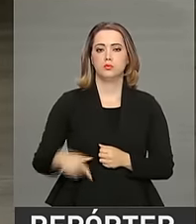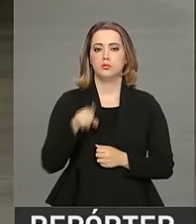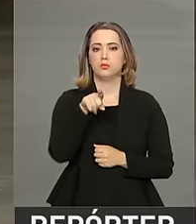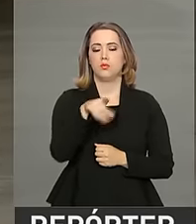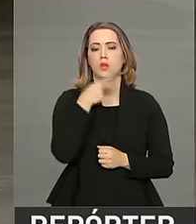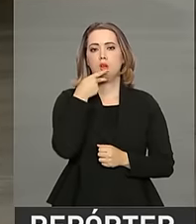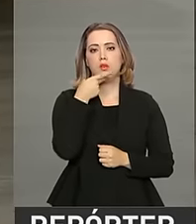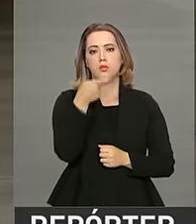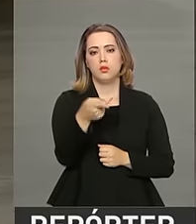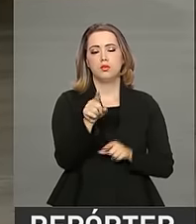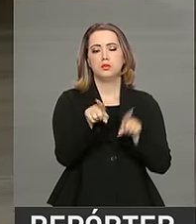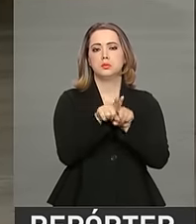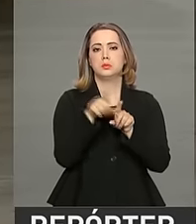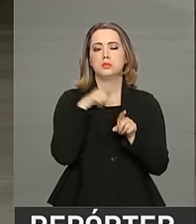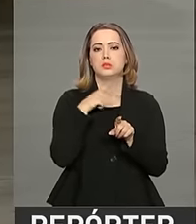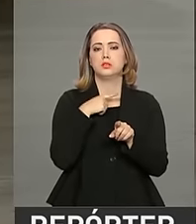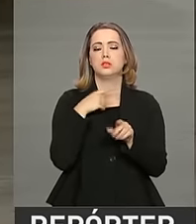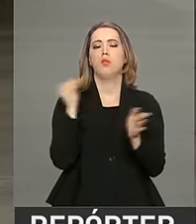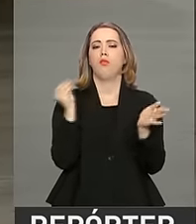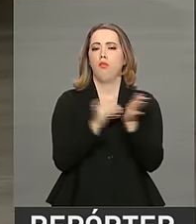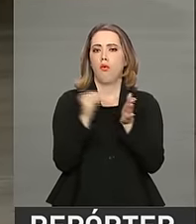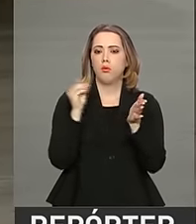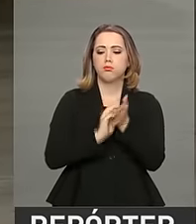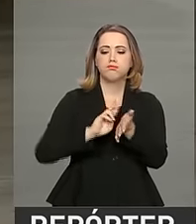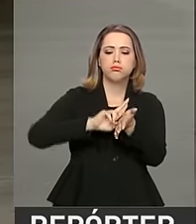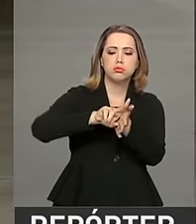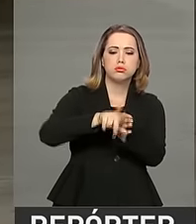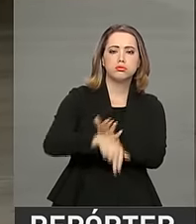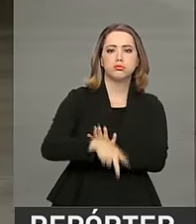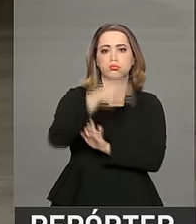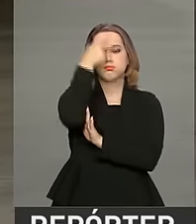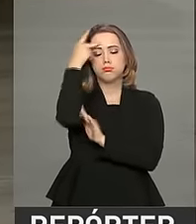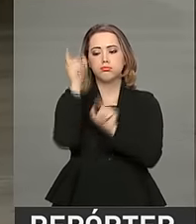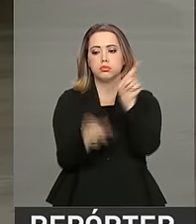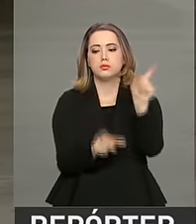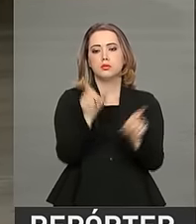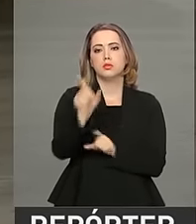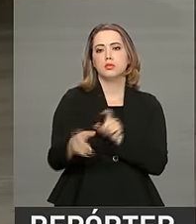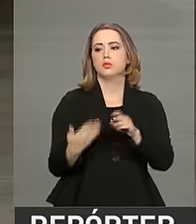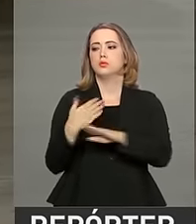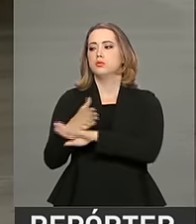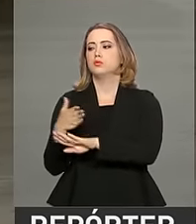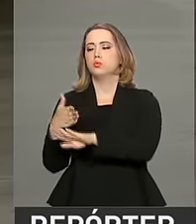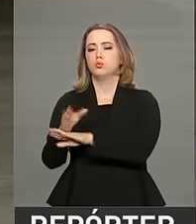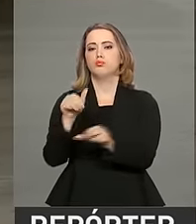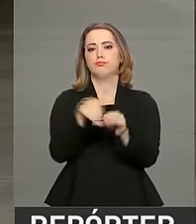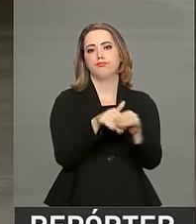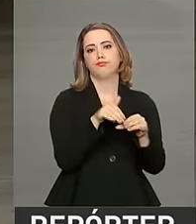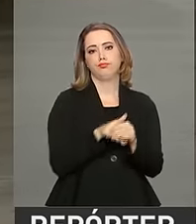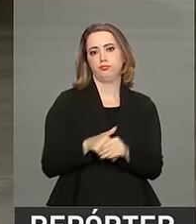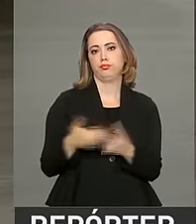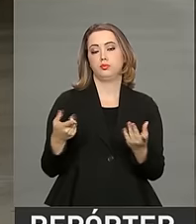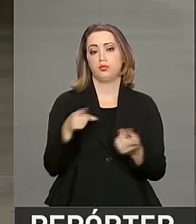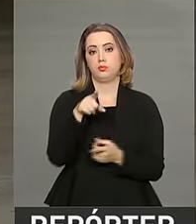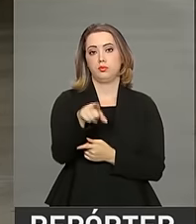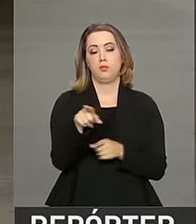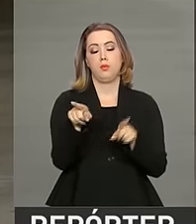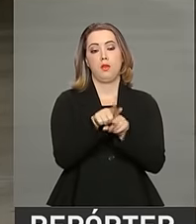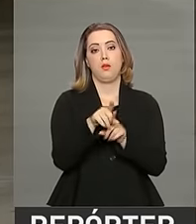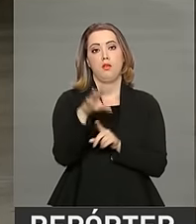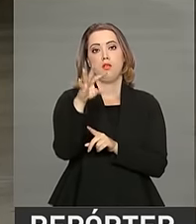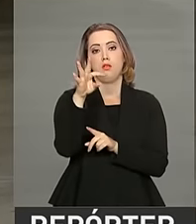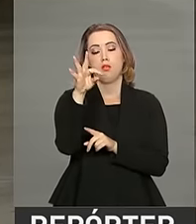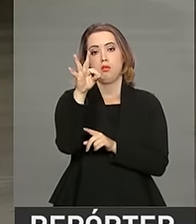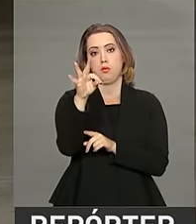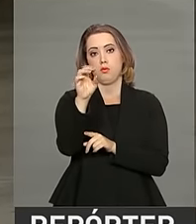de abstenção que foi observado neste domingo no primeiro turno das eleições municipais no país segundo o TSE mais